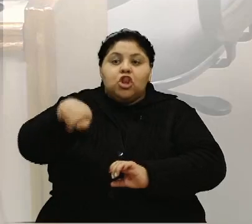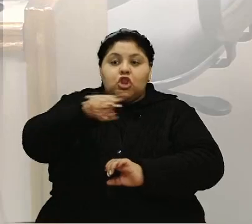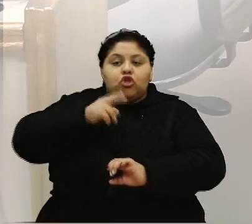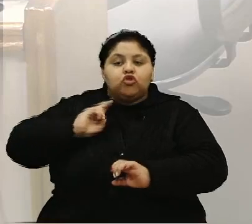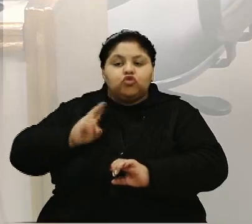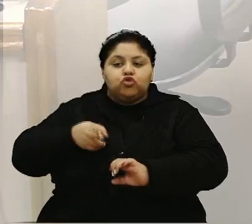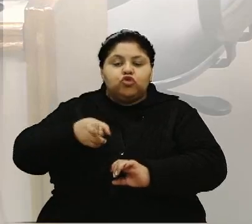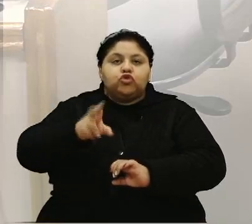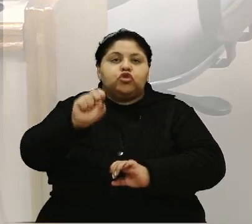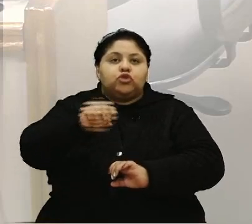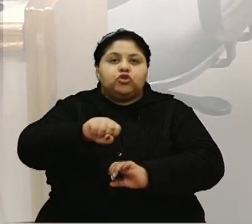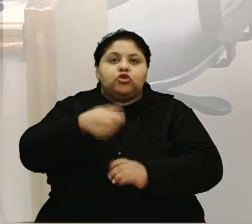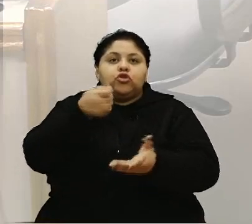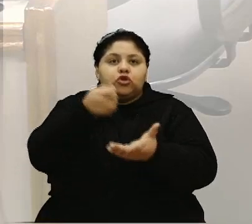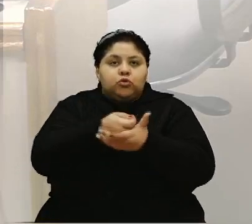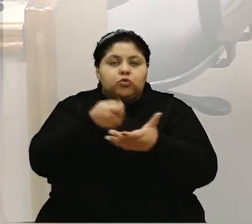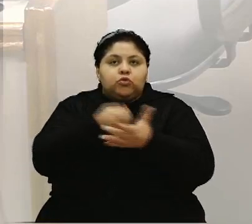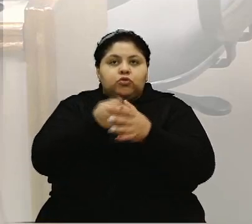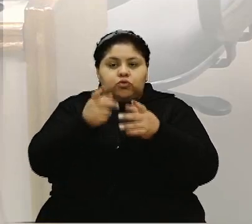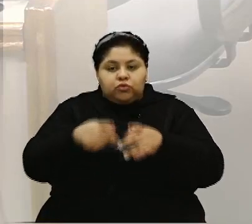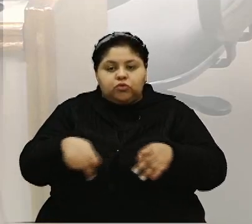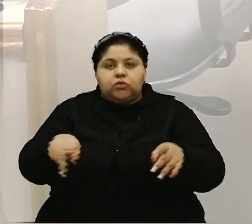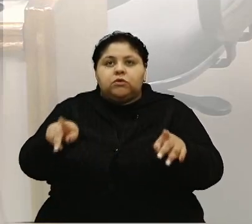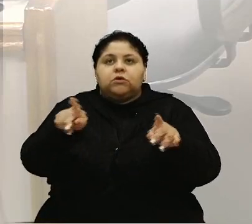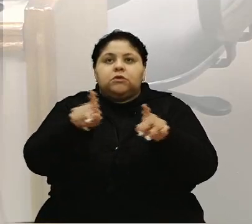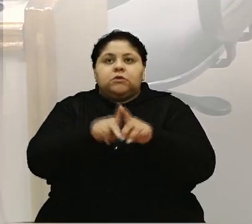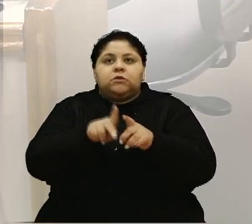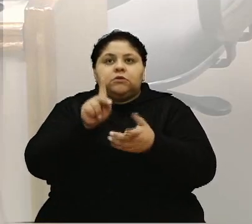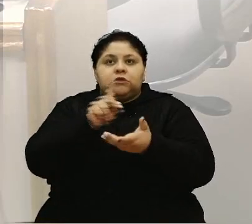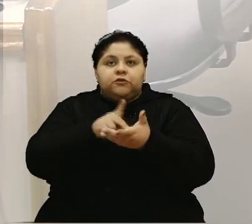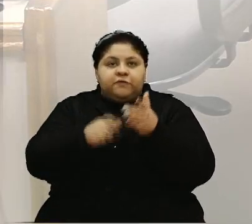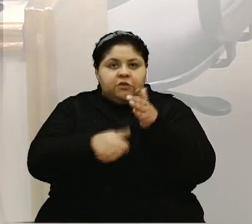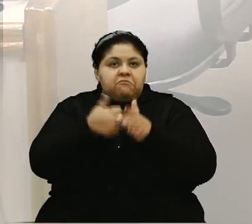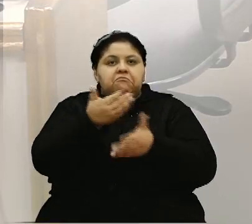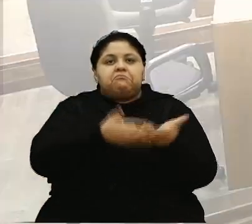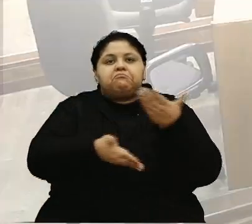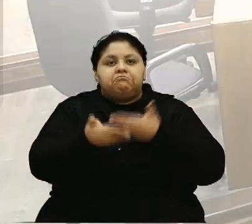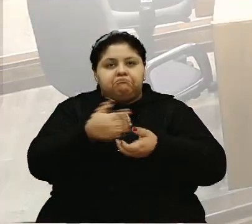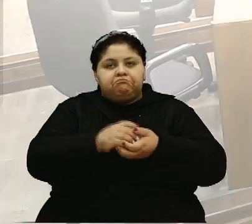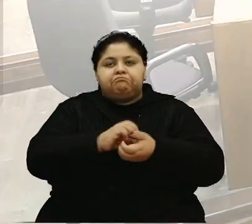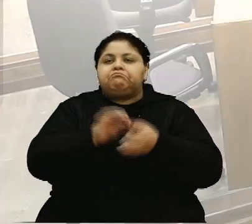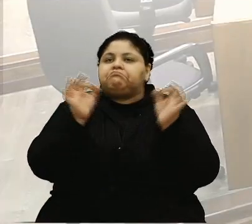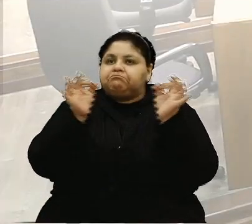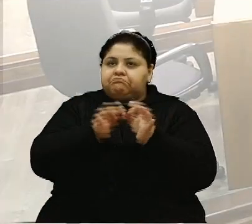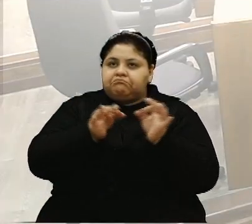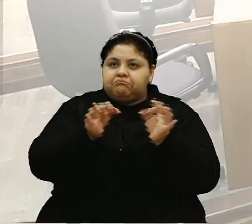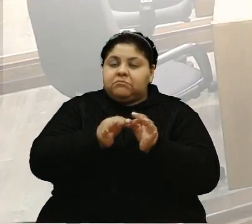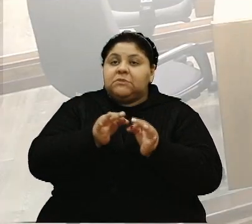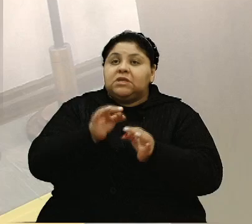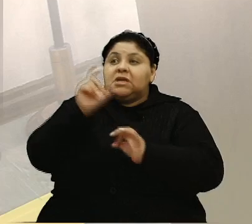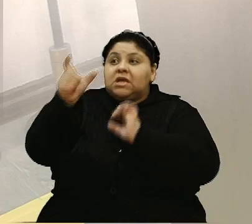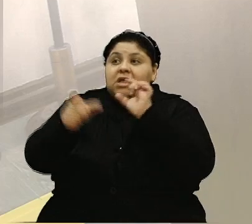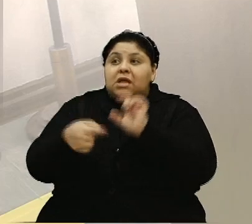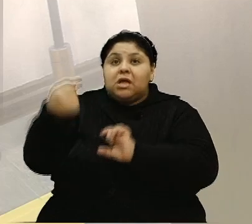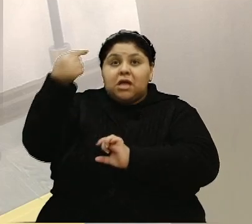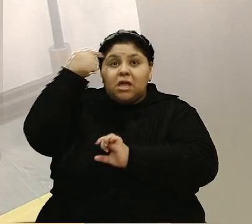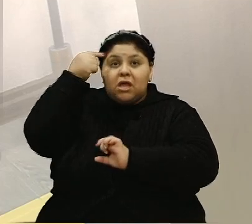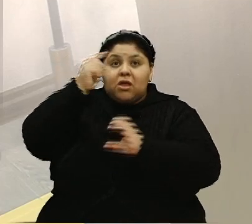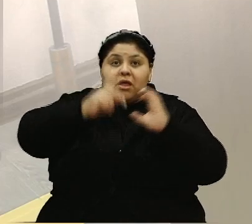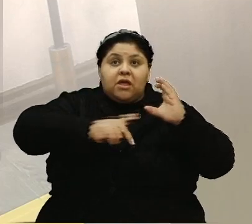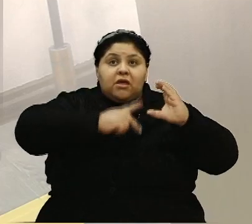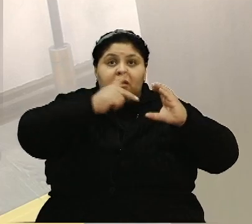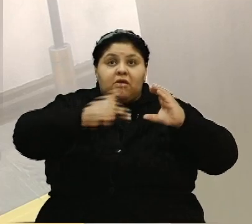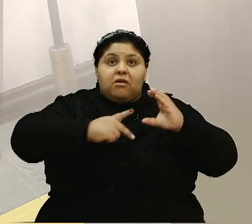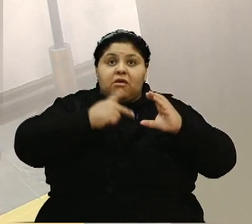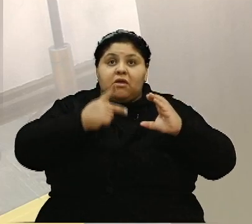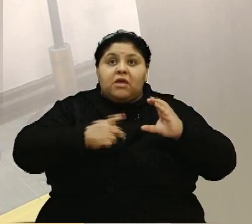sim, cobrando para que a população seja realmente melhor atendida. Perfeito, vereador Cador. Até para que as pessoas não pensem que a Câmara de Vereadores é um